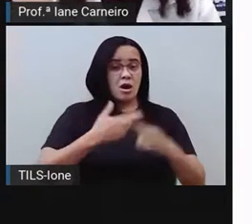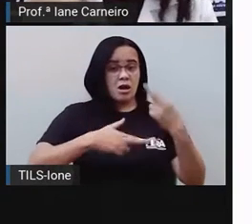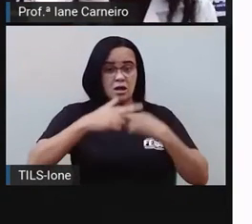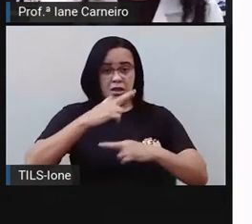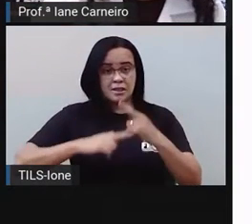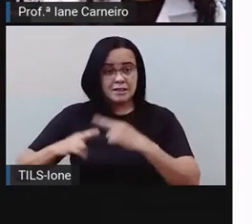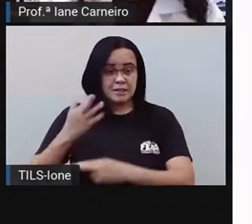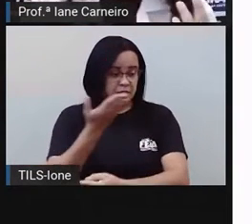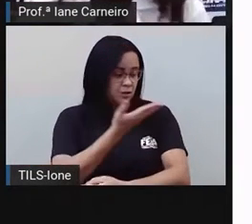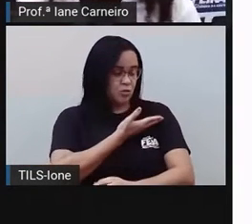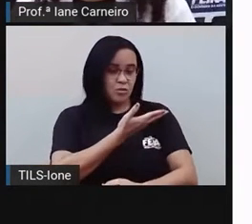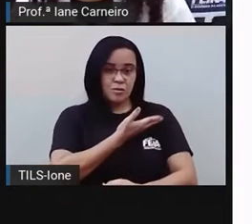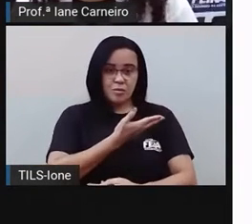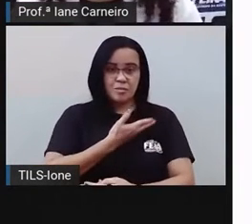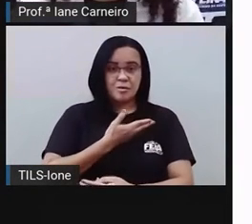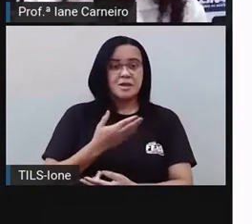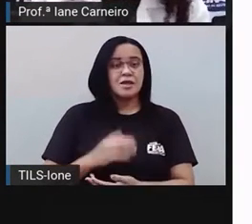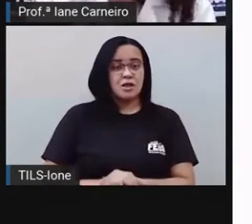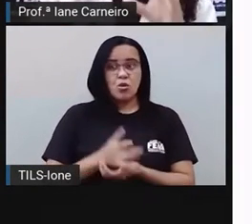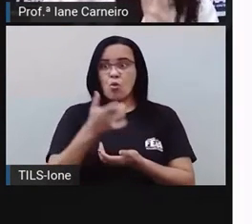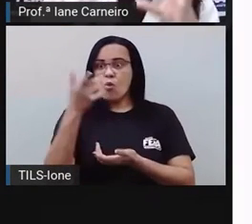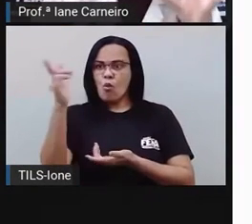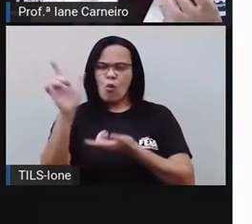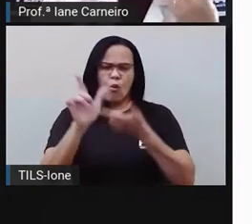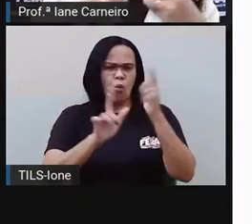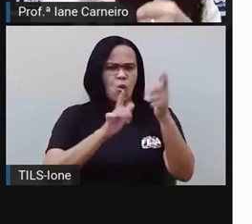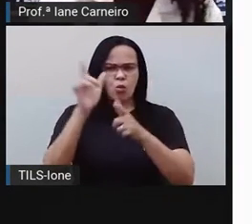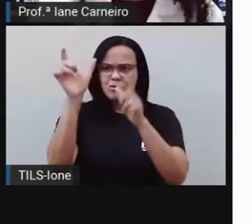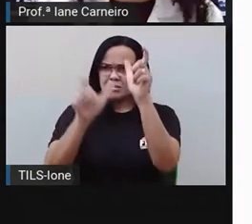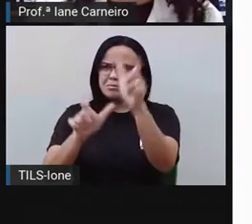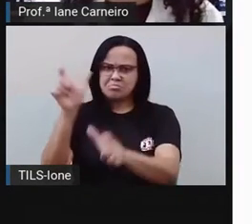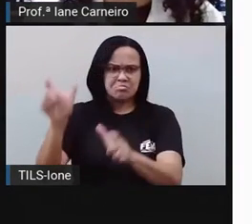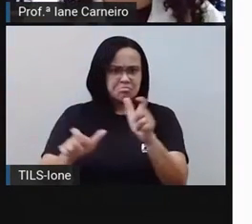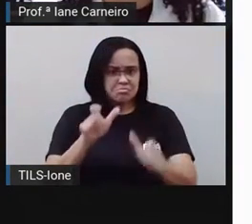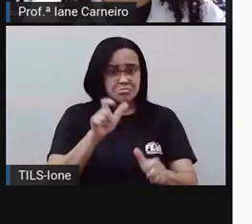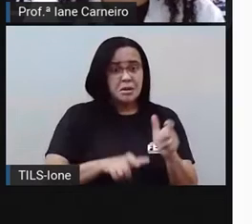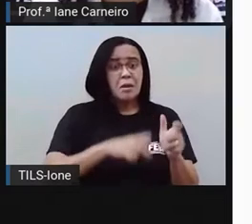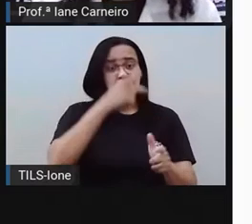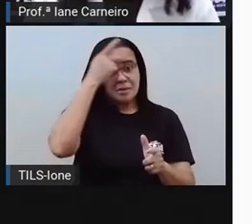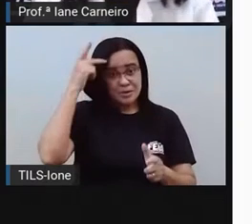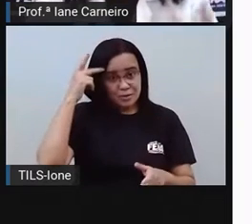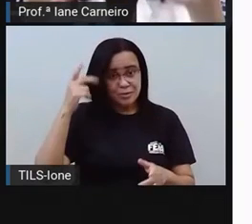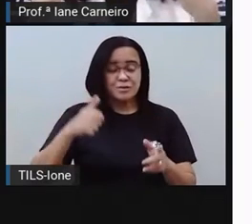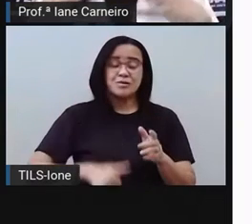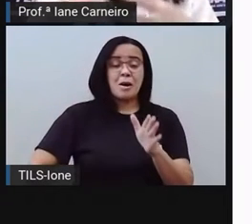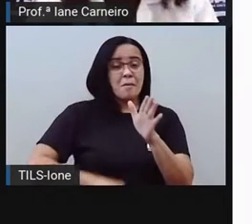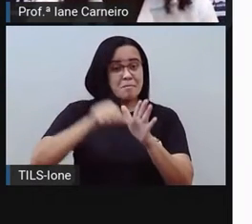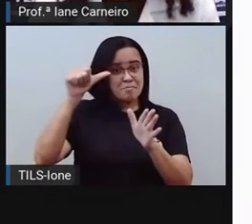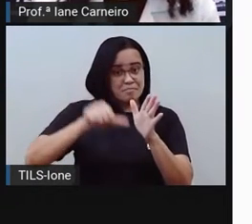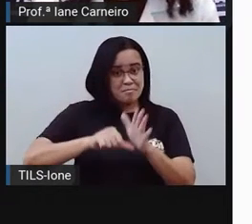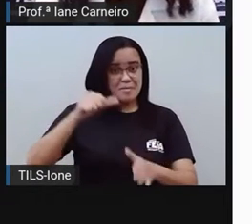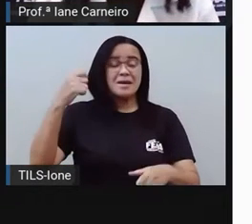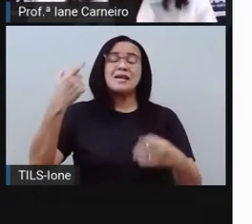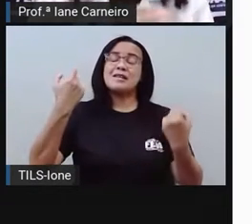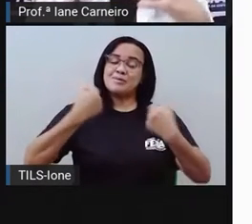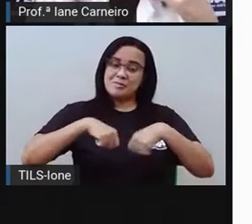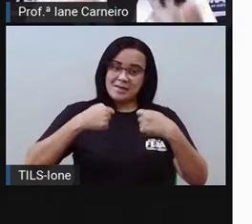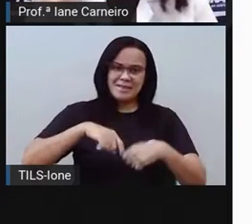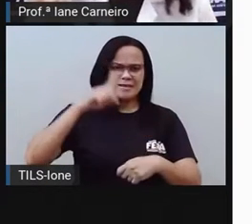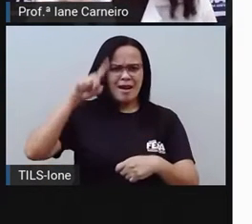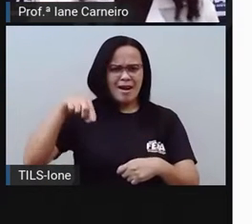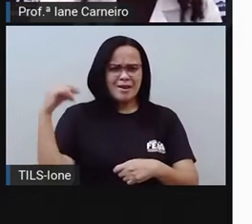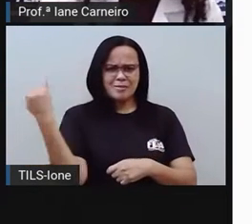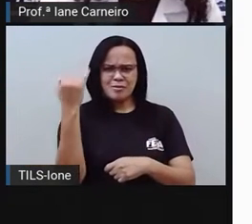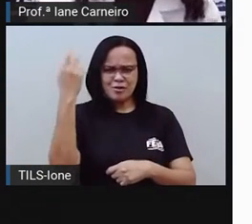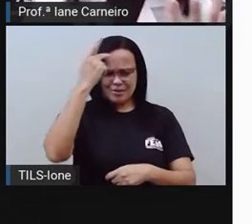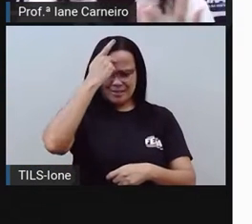seus amigos, com o outro, né? Como a Pró falou, a primeira coisa é você se autoconhecer, conhecer seus gostos, né? O que te